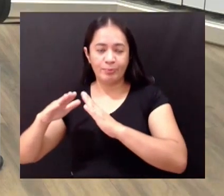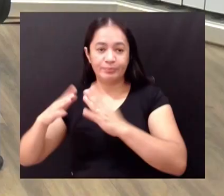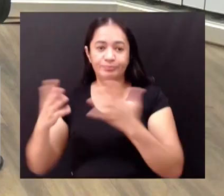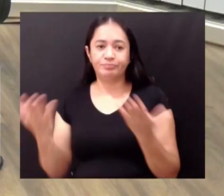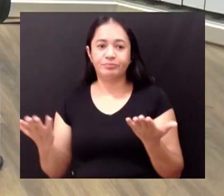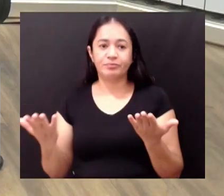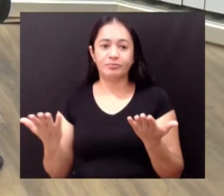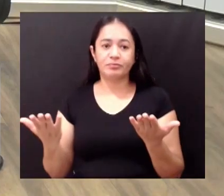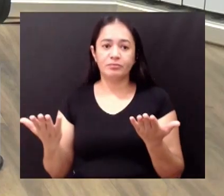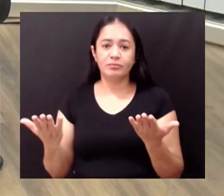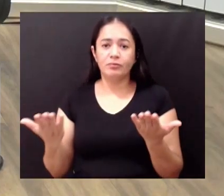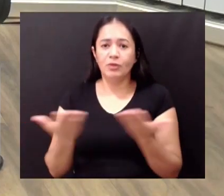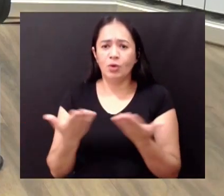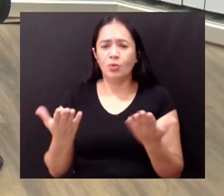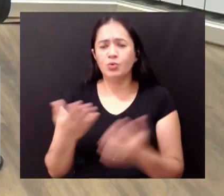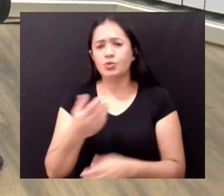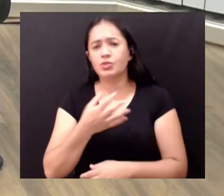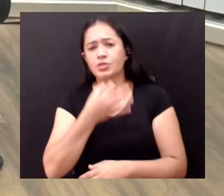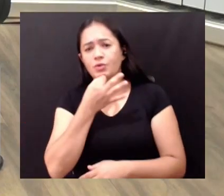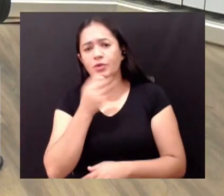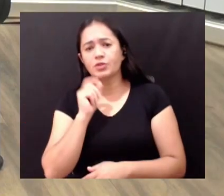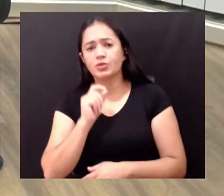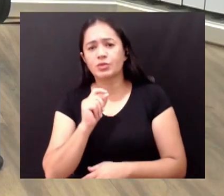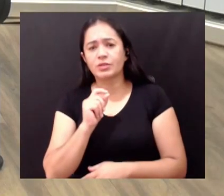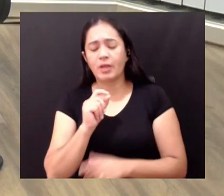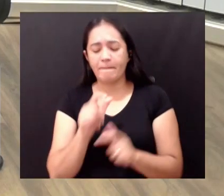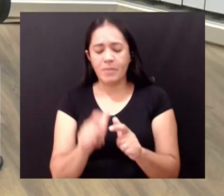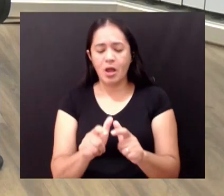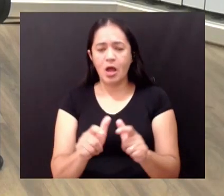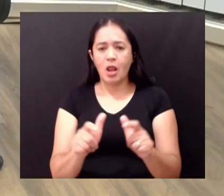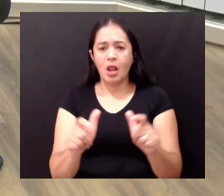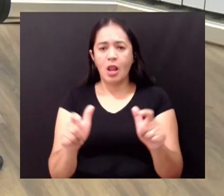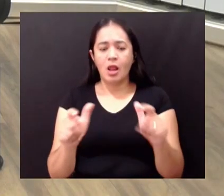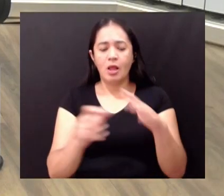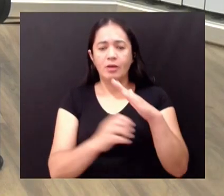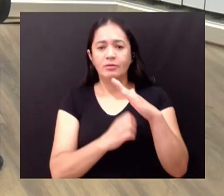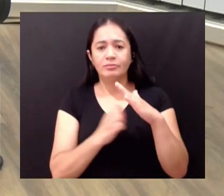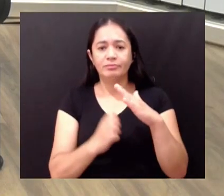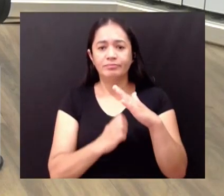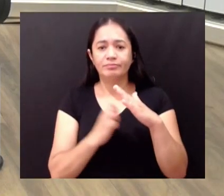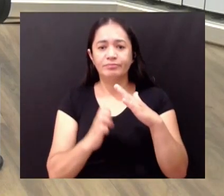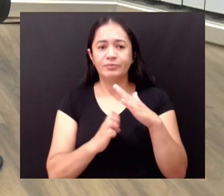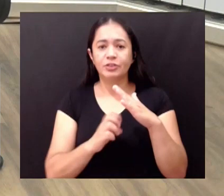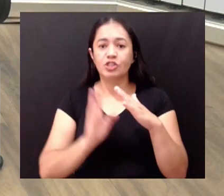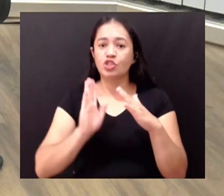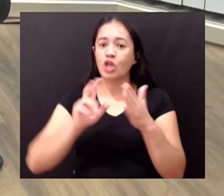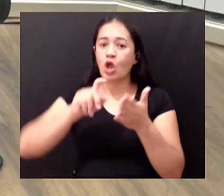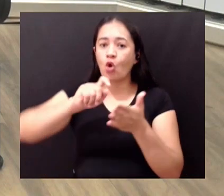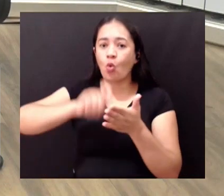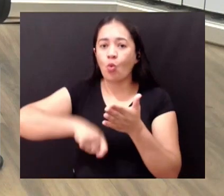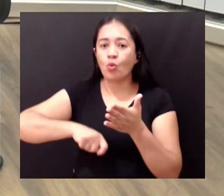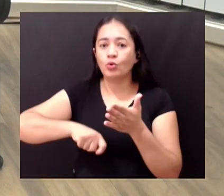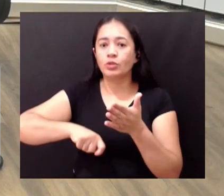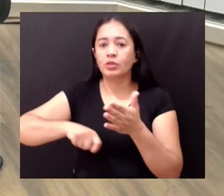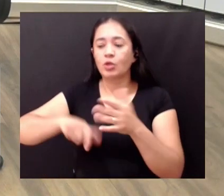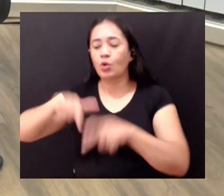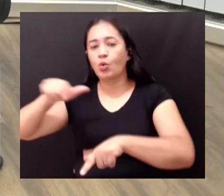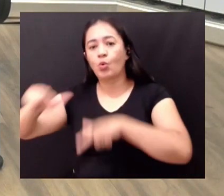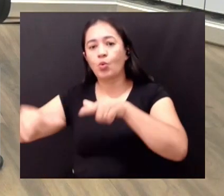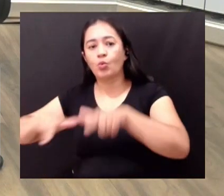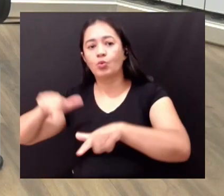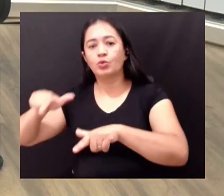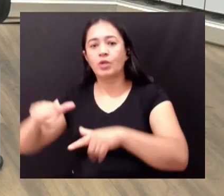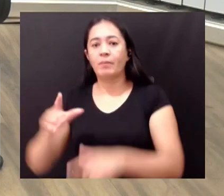eu acredito que essa maioria das empresas tem contratado já para que o trabalho seja presencial.